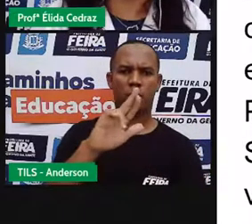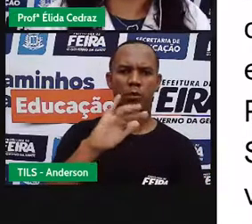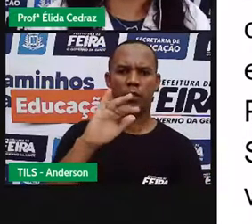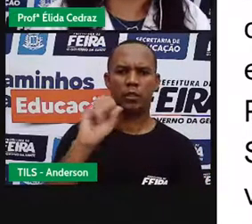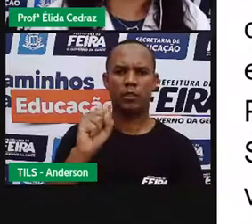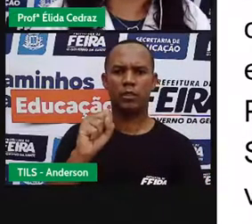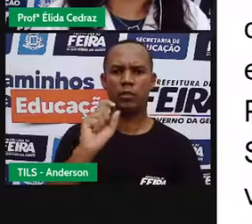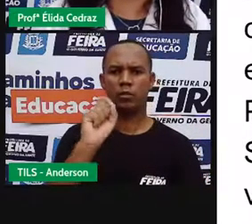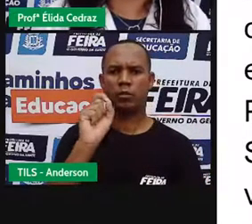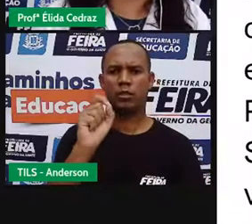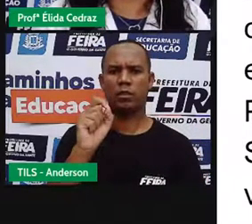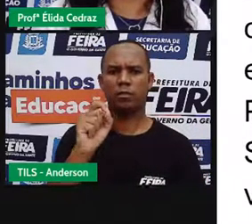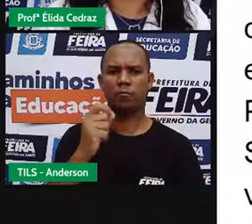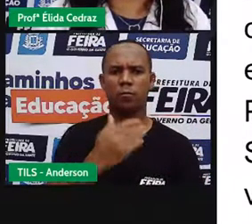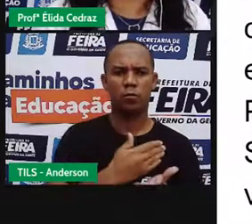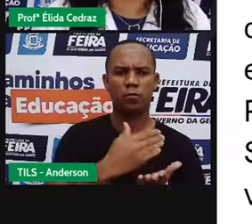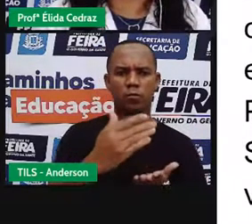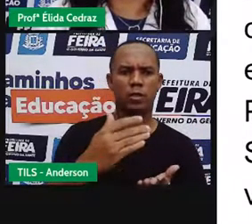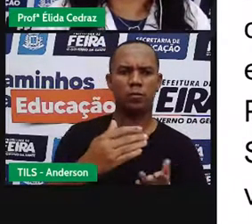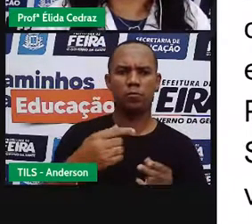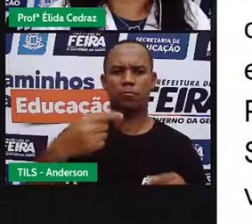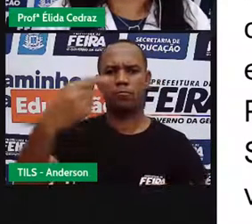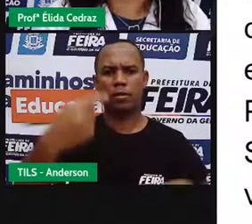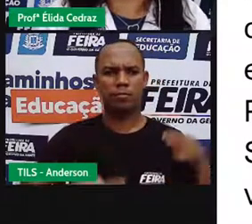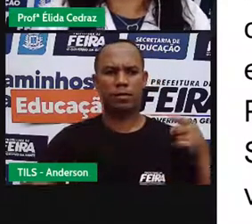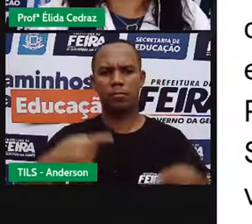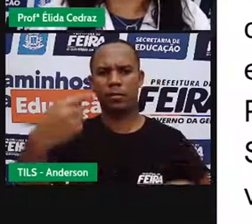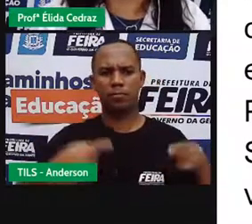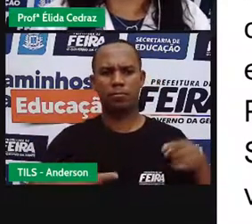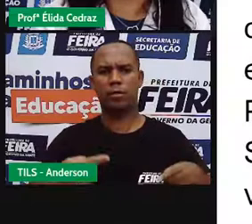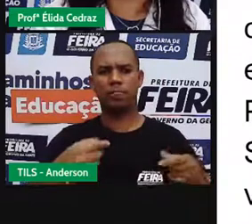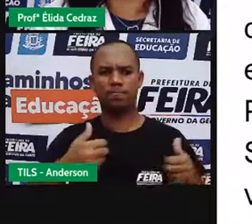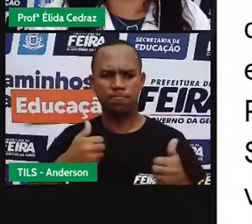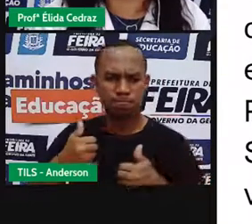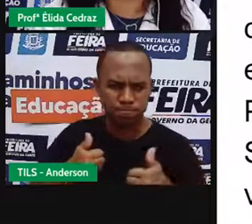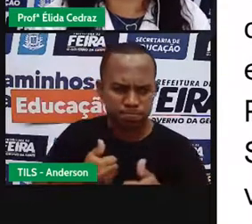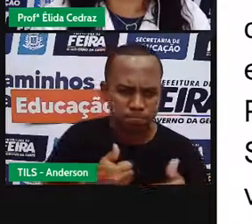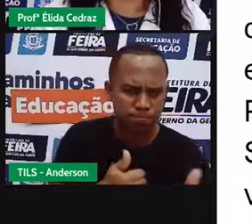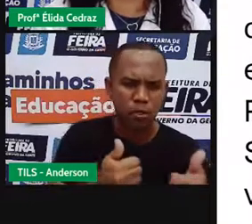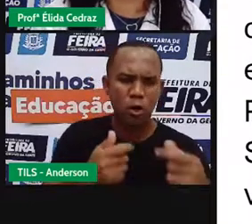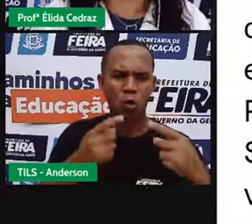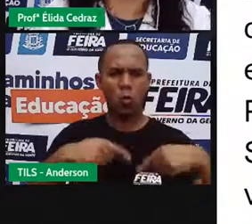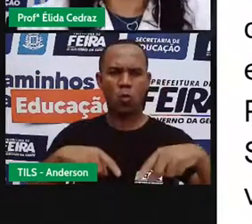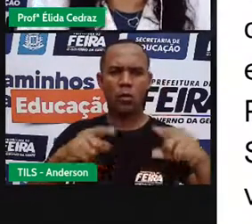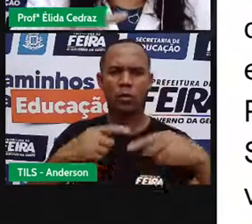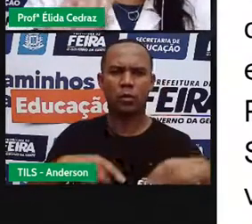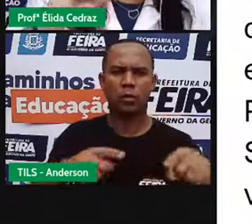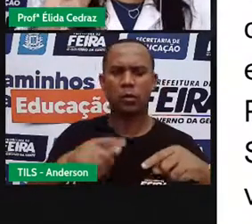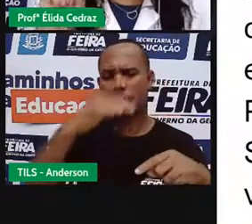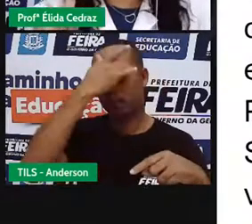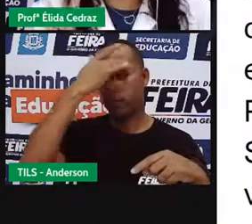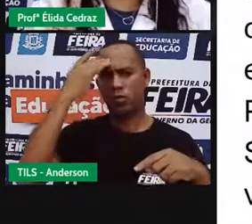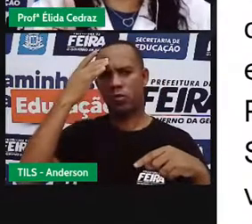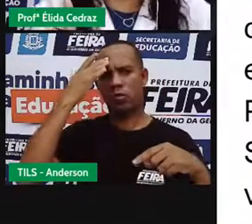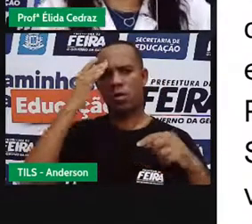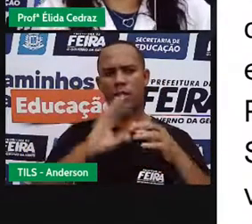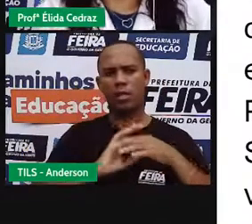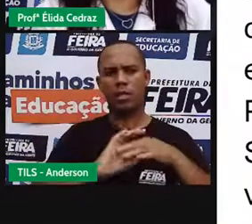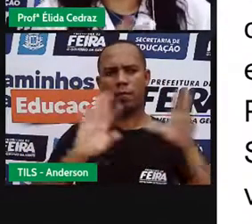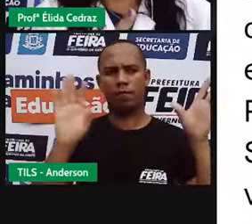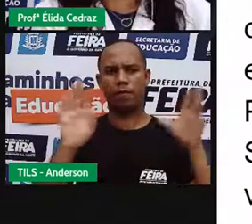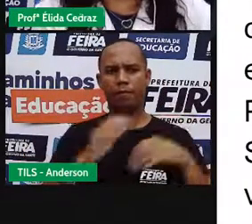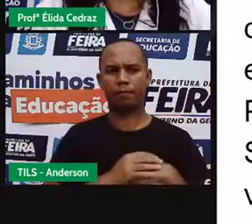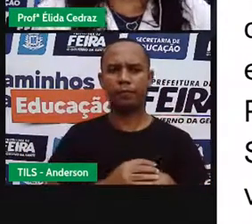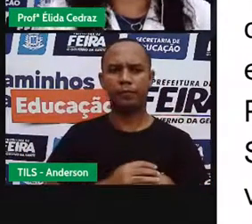Melo, dando início aos conflitos e perseguindo todos os que queriam a independência. Eu só vou falar aqui uma